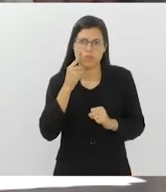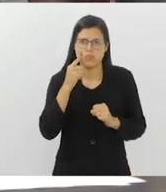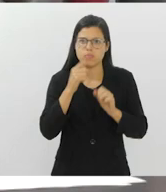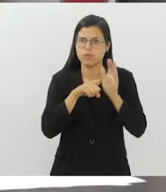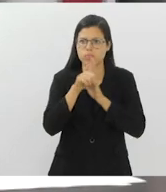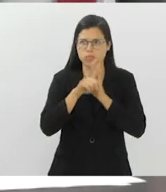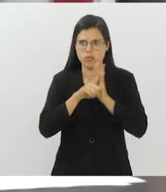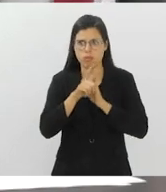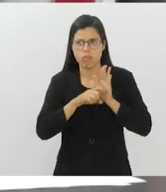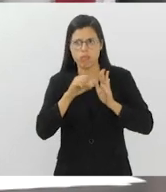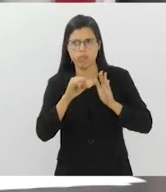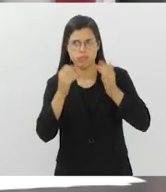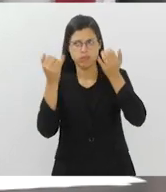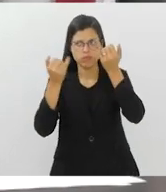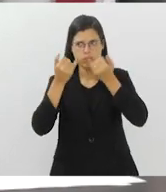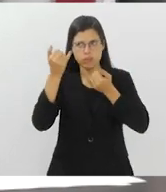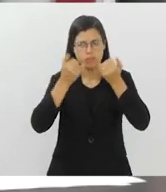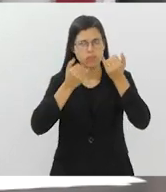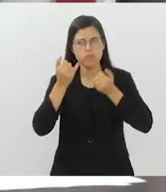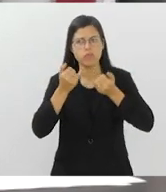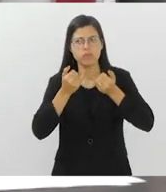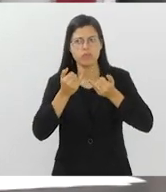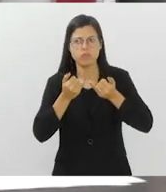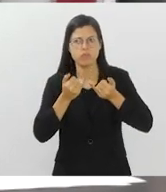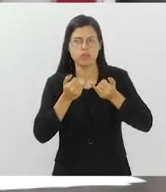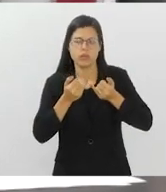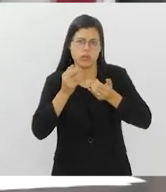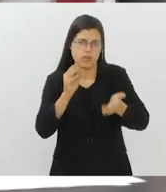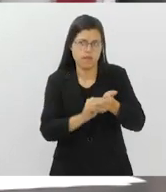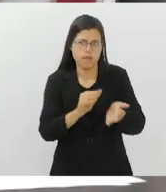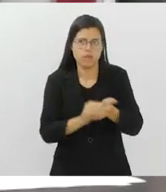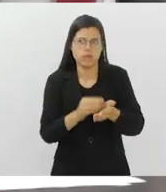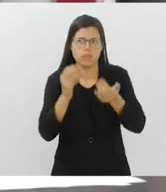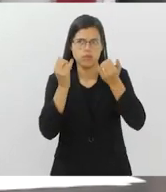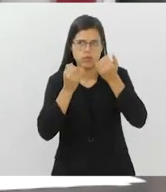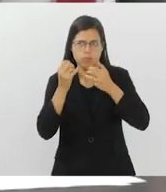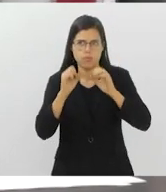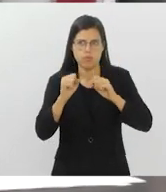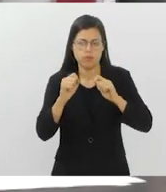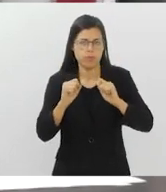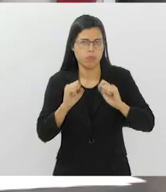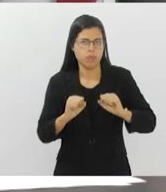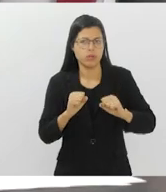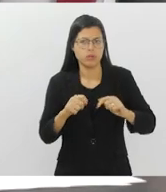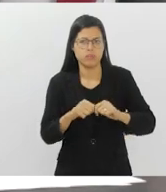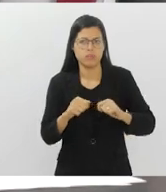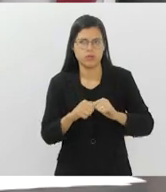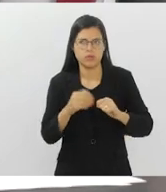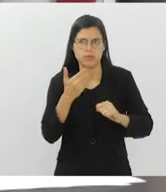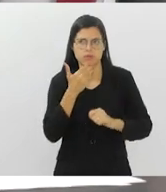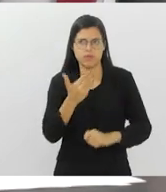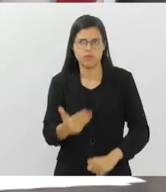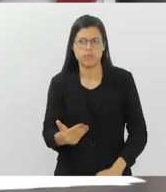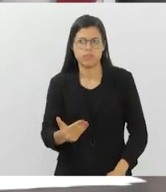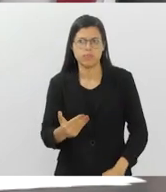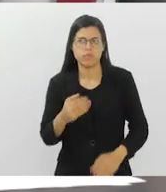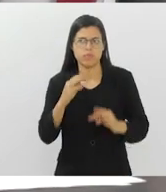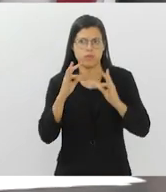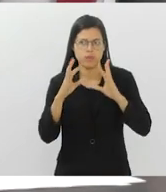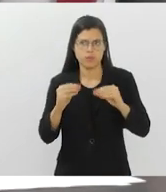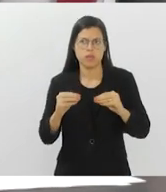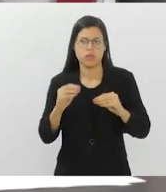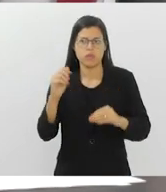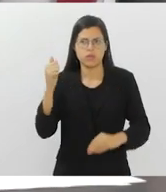informação que ali seja ainda ineficiente, a gente pode fazer esse pedido, evidentemente, para todas as